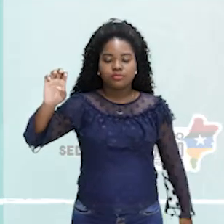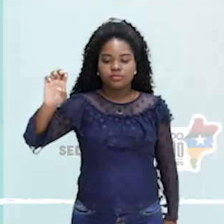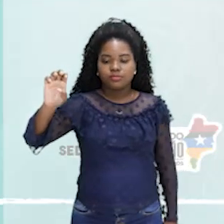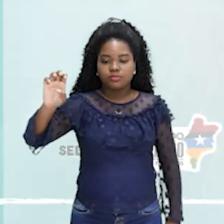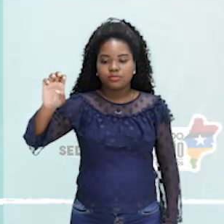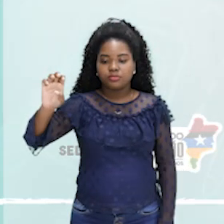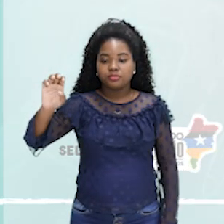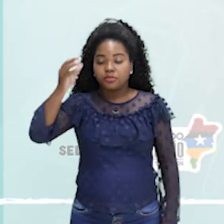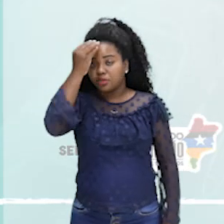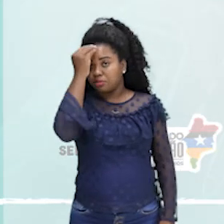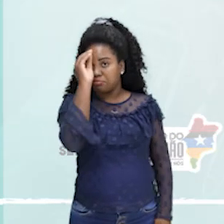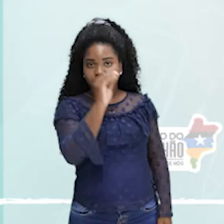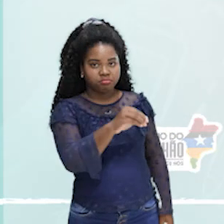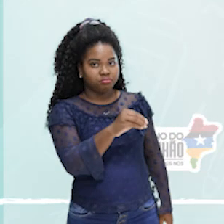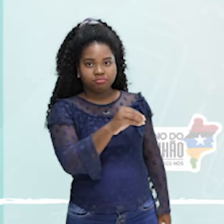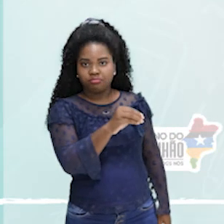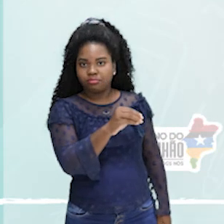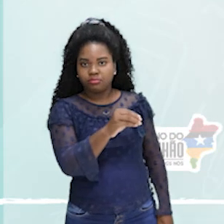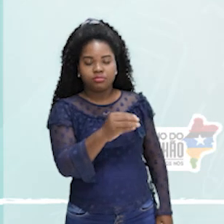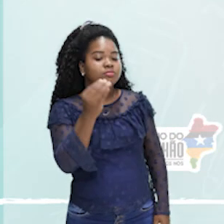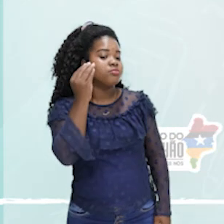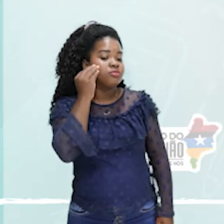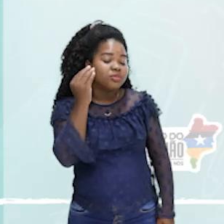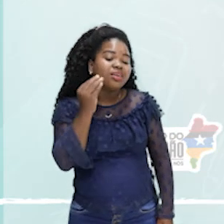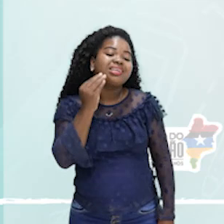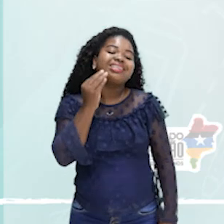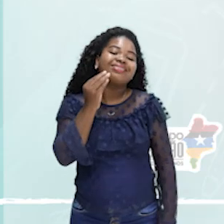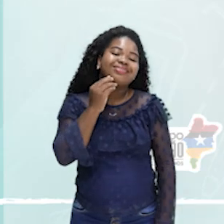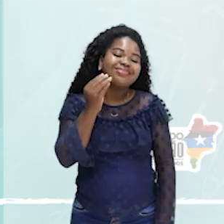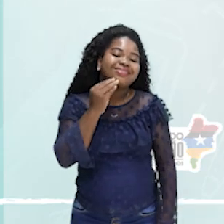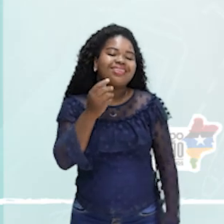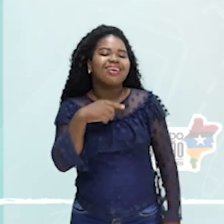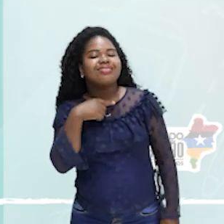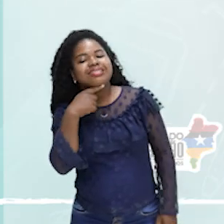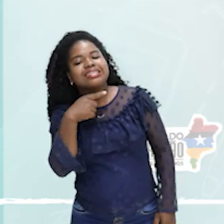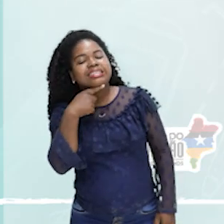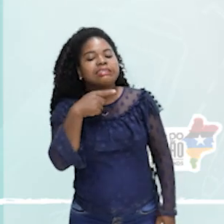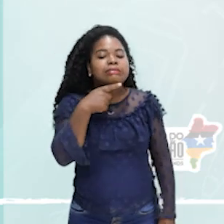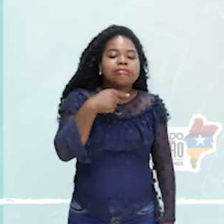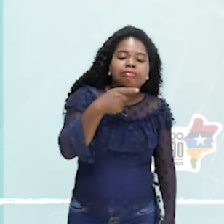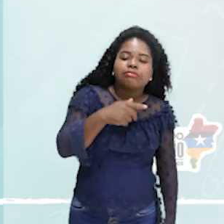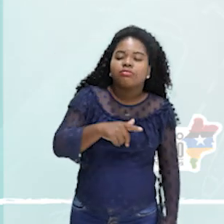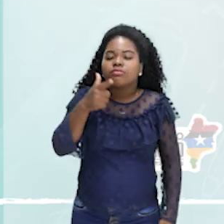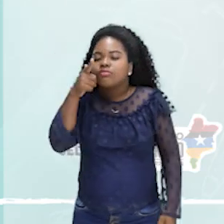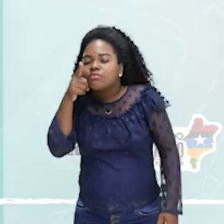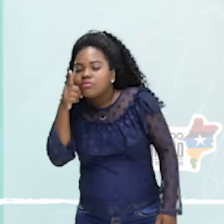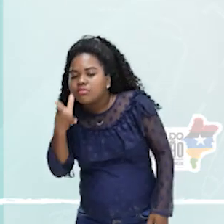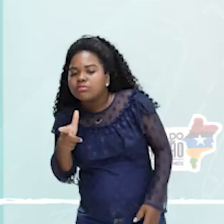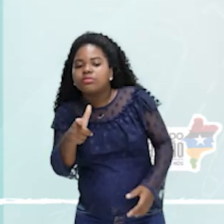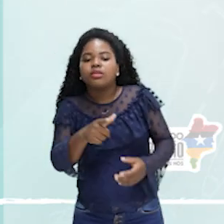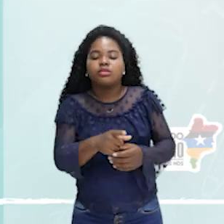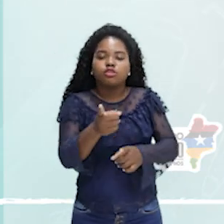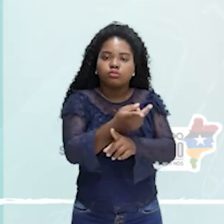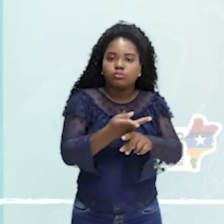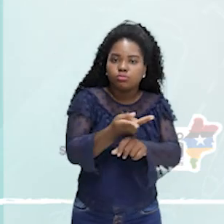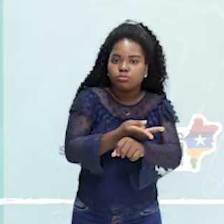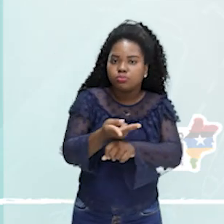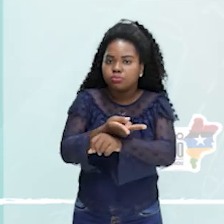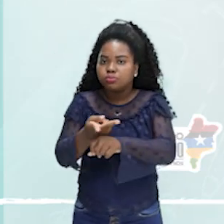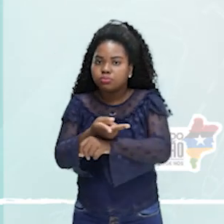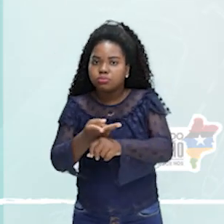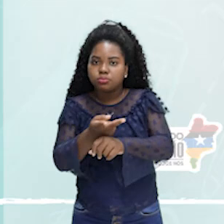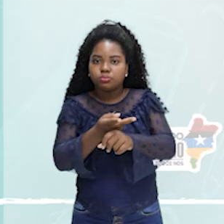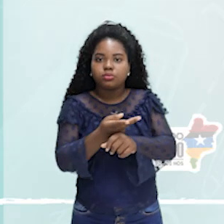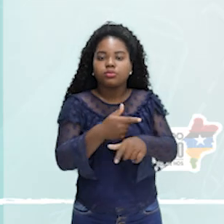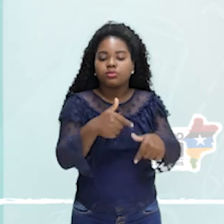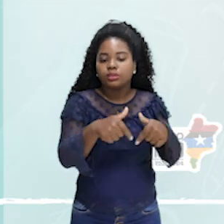não desiste, ele tenta procurar emprego de todas as formas, não encontra, e apesar de tanto ouvir que